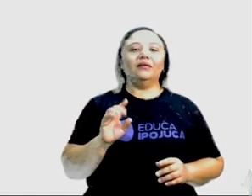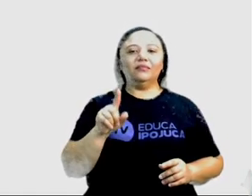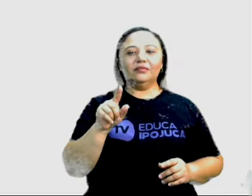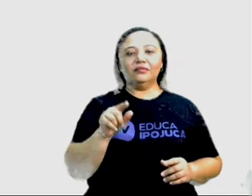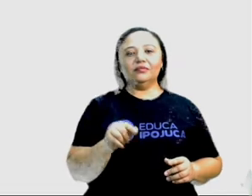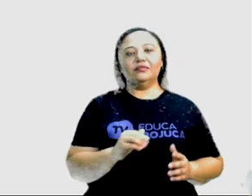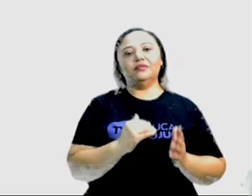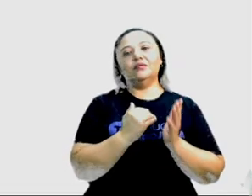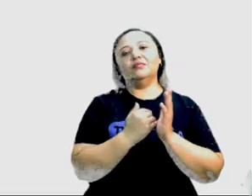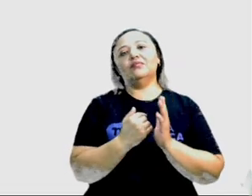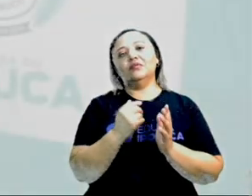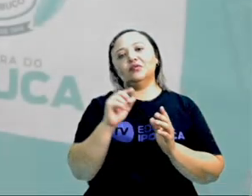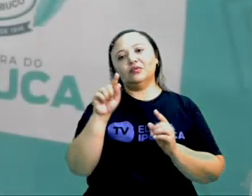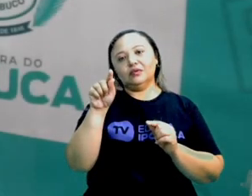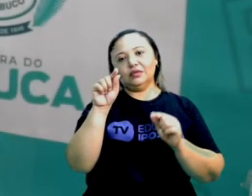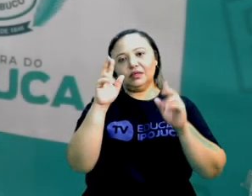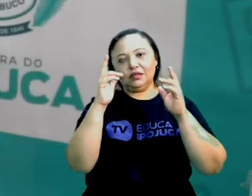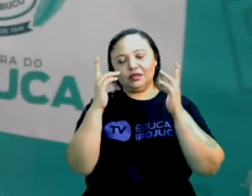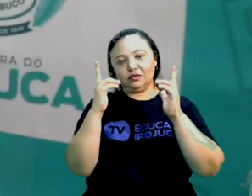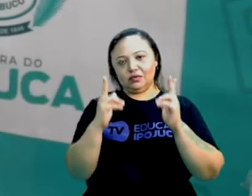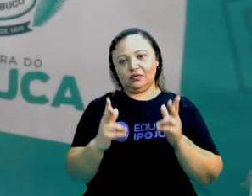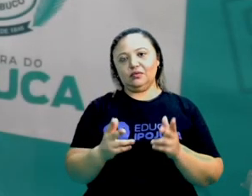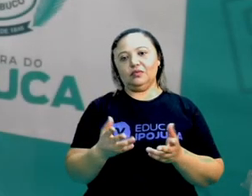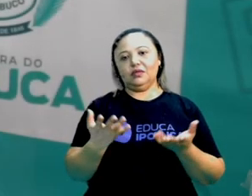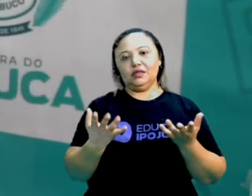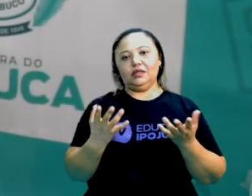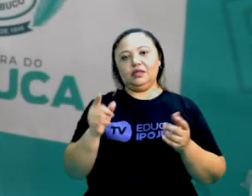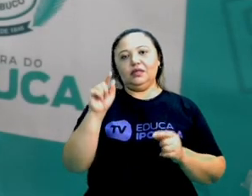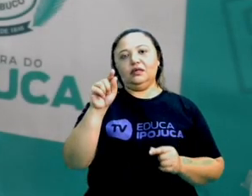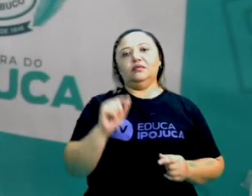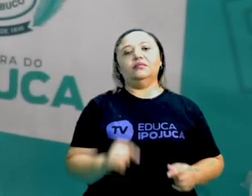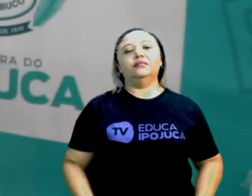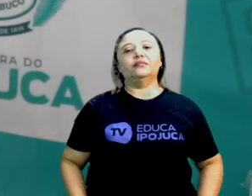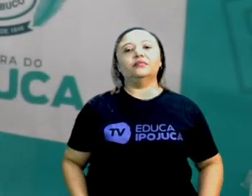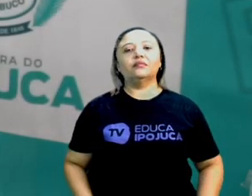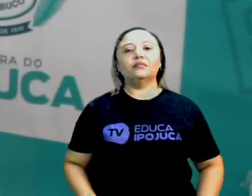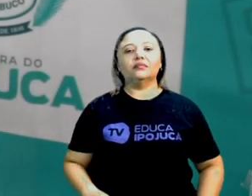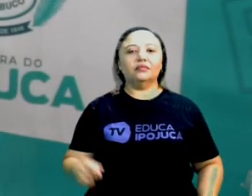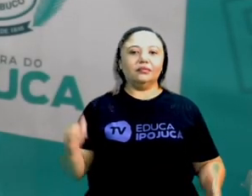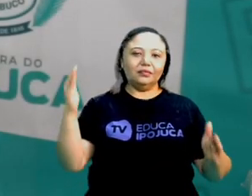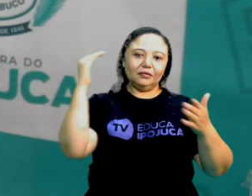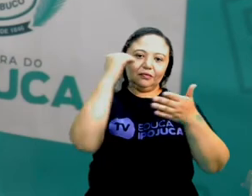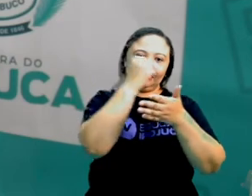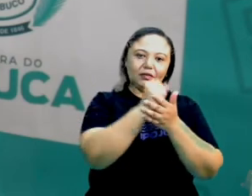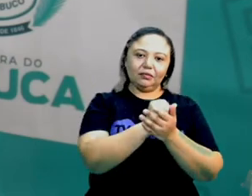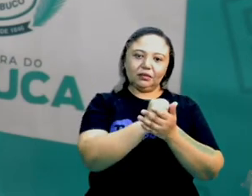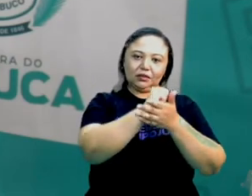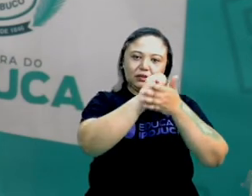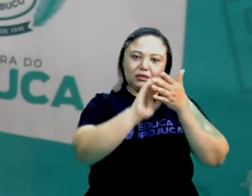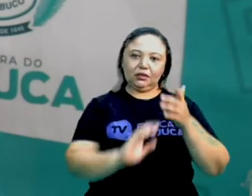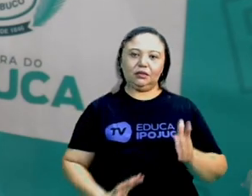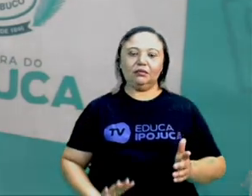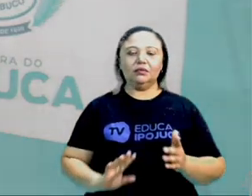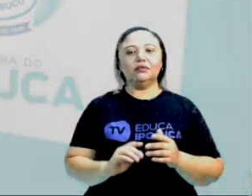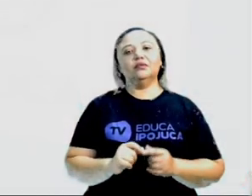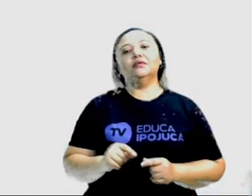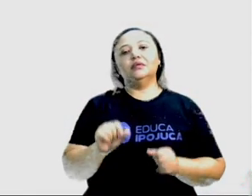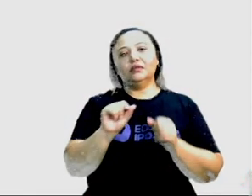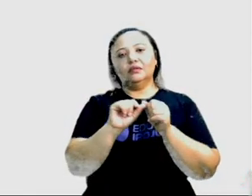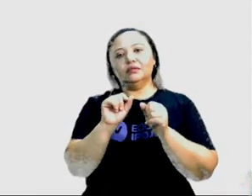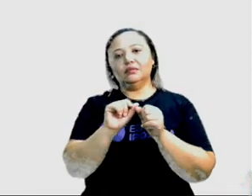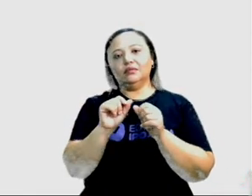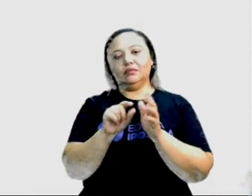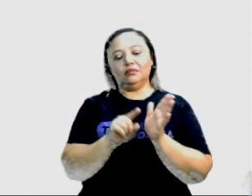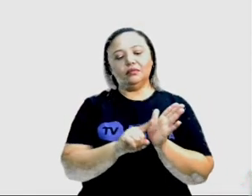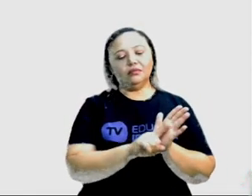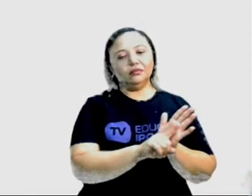você monta o seu gráfico do jeito que você quiser. Chegou o nosso desafio. Vamos ver o que você vai fazer aí na sua casa. Faça